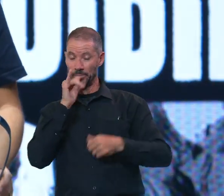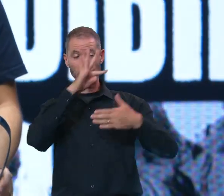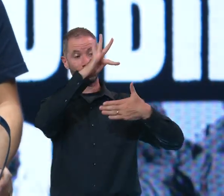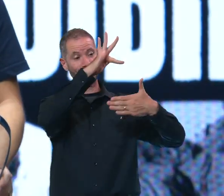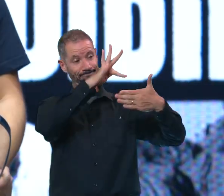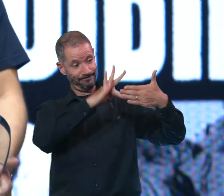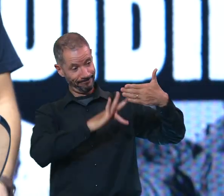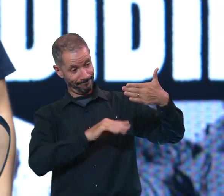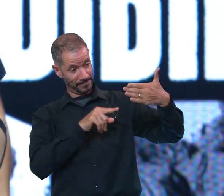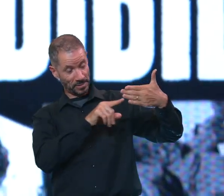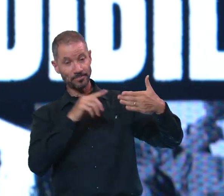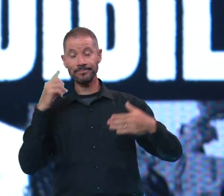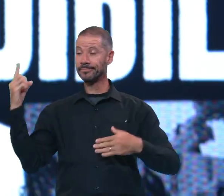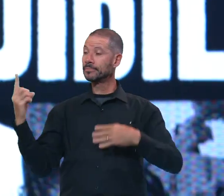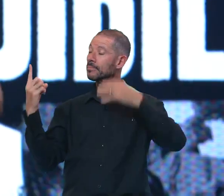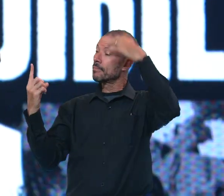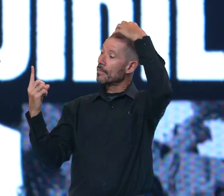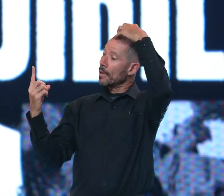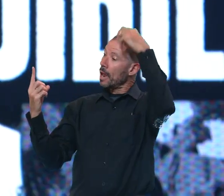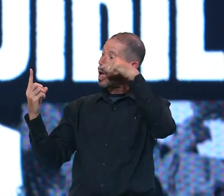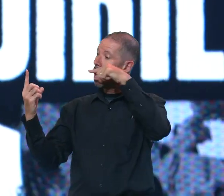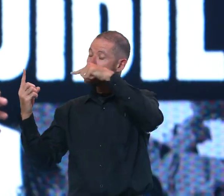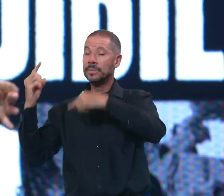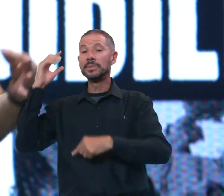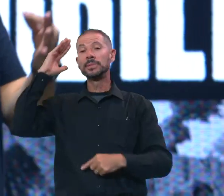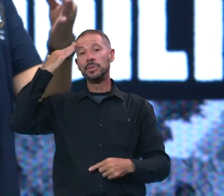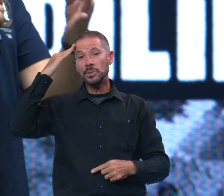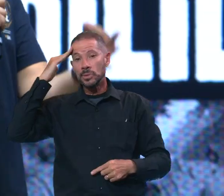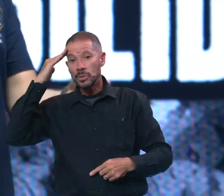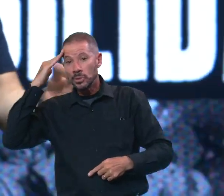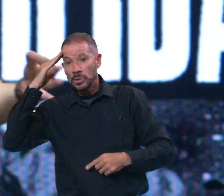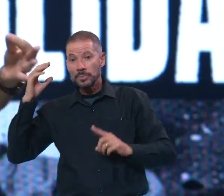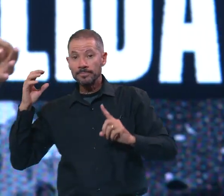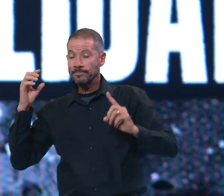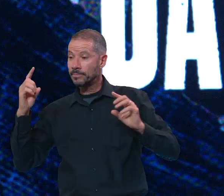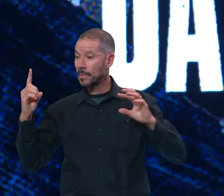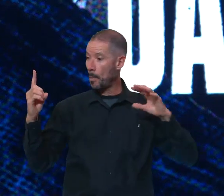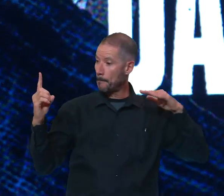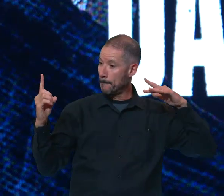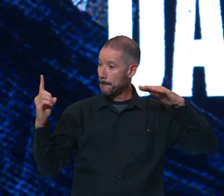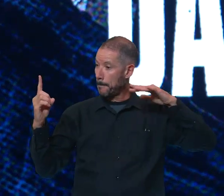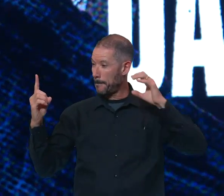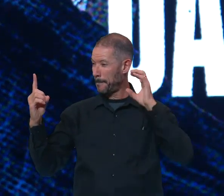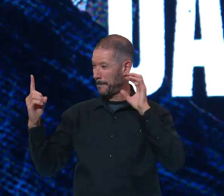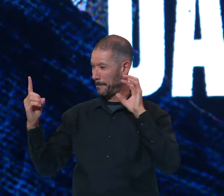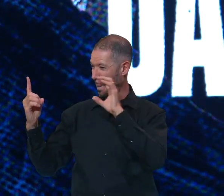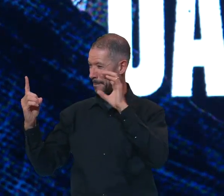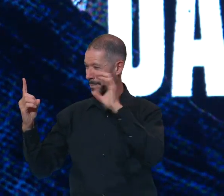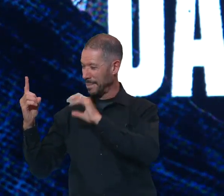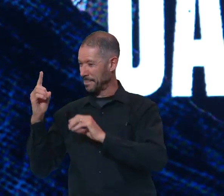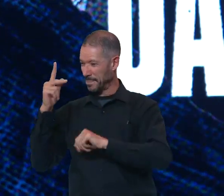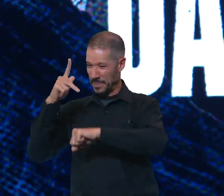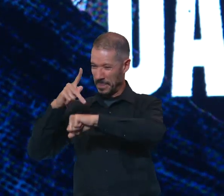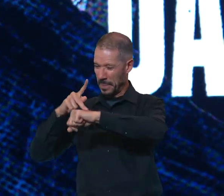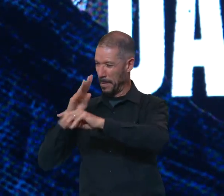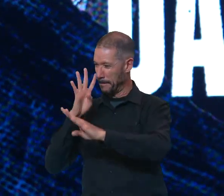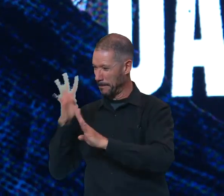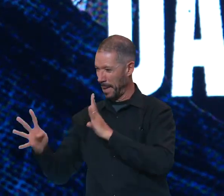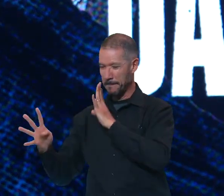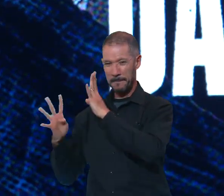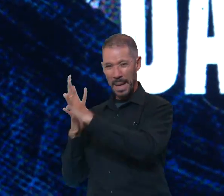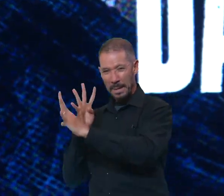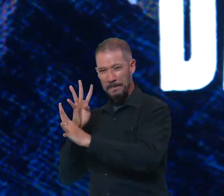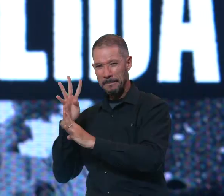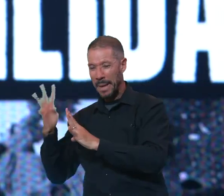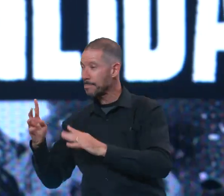texto. Davi vai dizer que ele entendia que aquela perseguição, aquelas calúnias e as pedradas, inclusive,